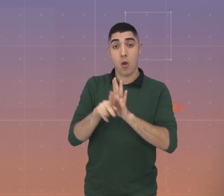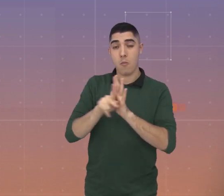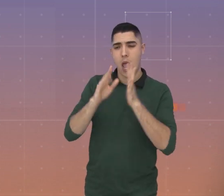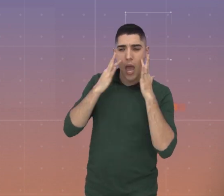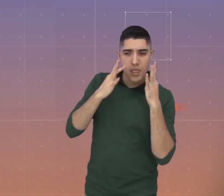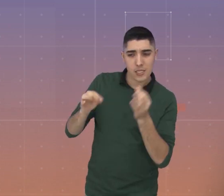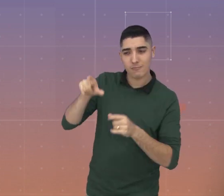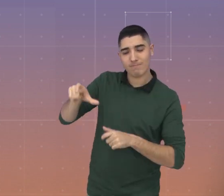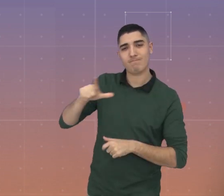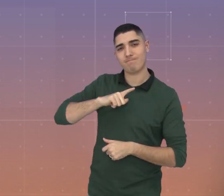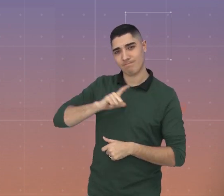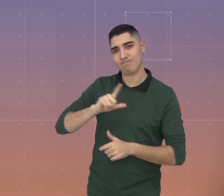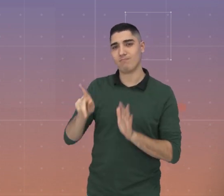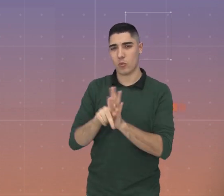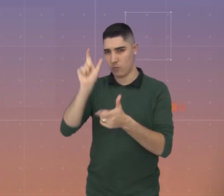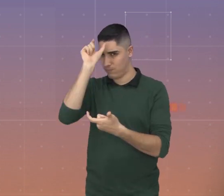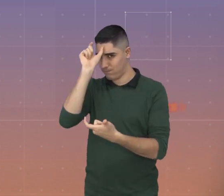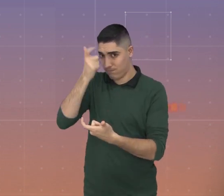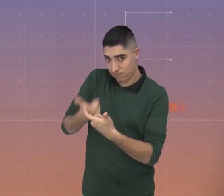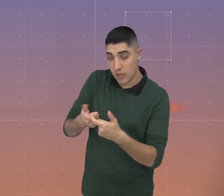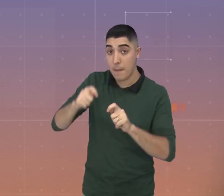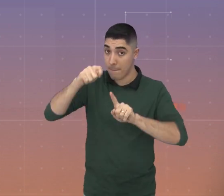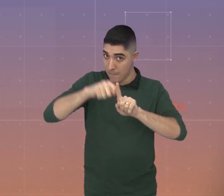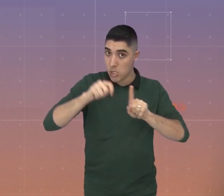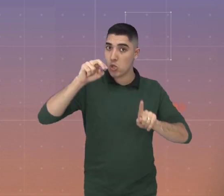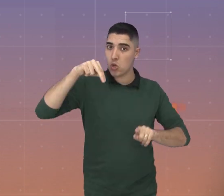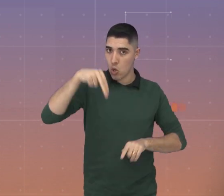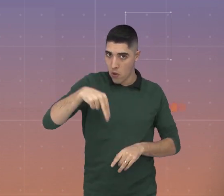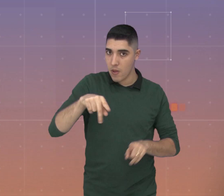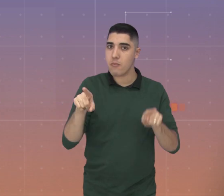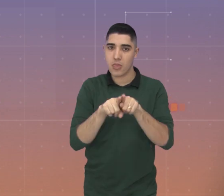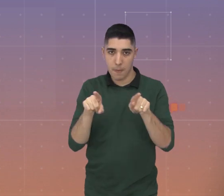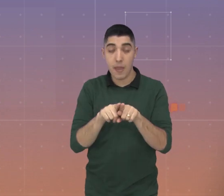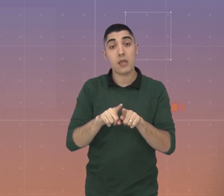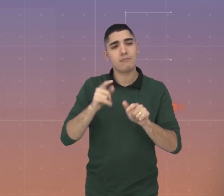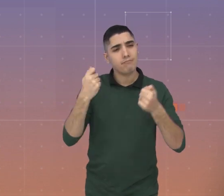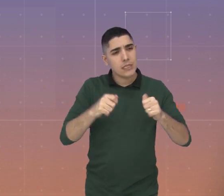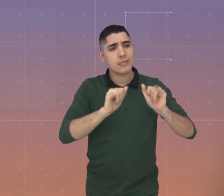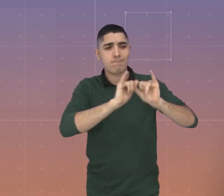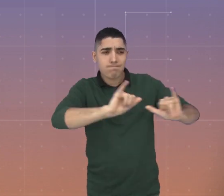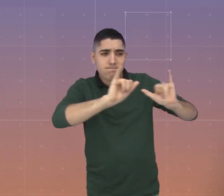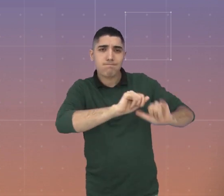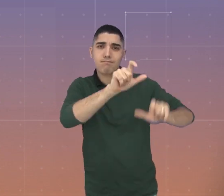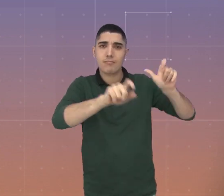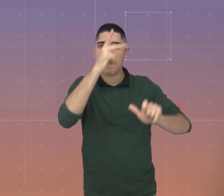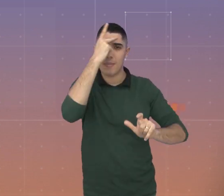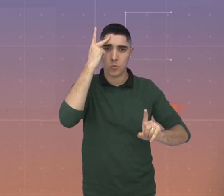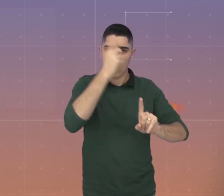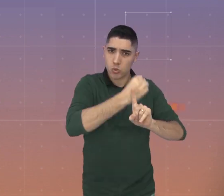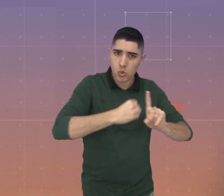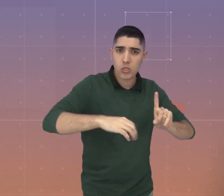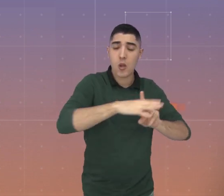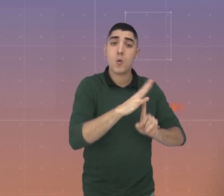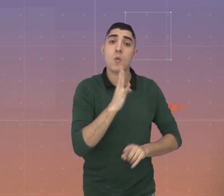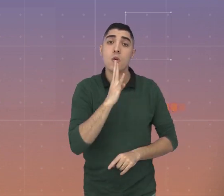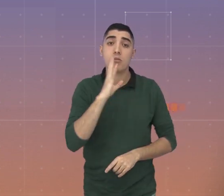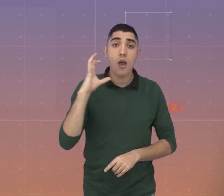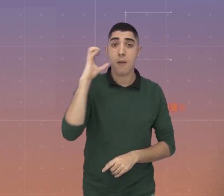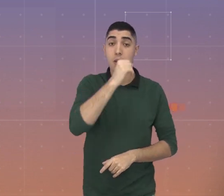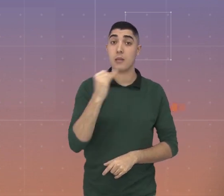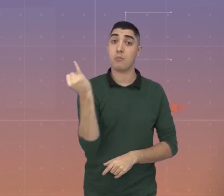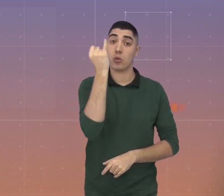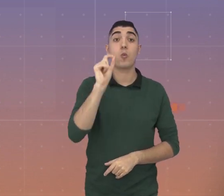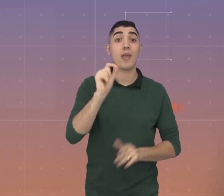à Dislexia, que também acontece em novembro e é uma forma de conscientizar a sociedade e destacar a importância